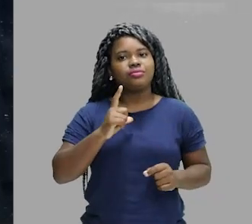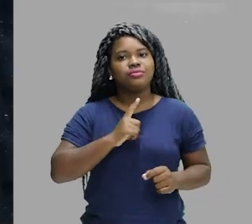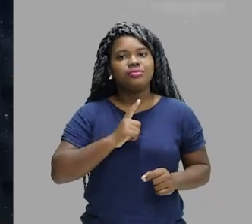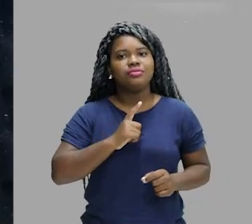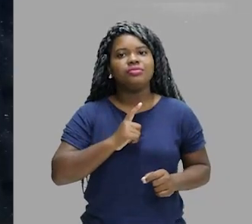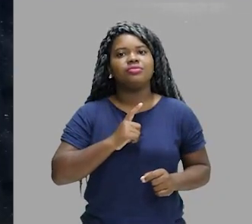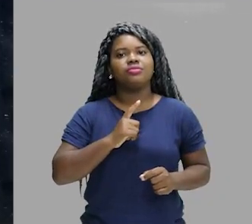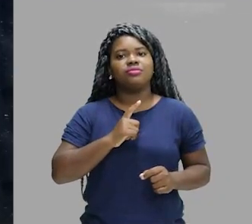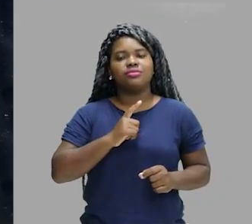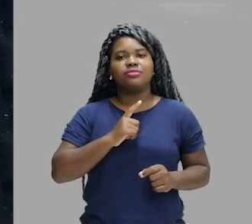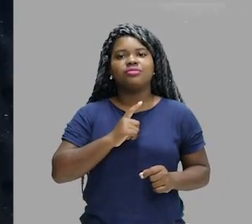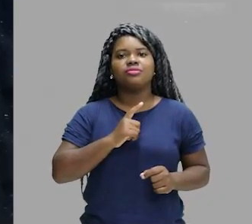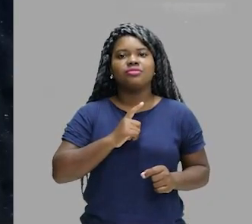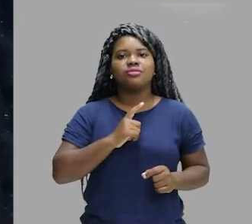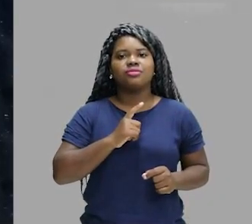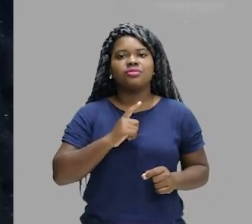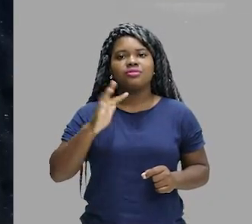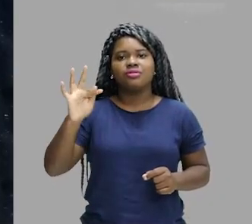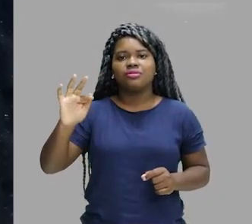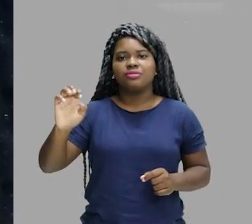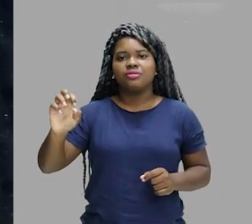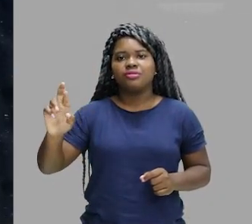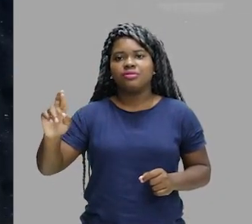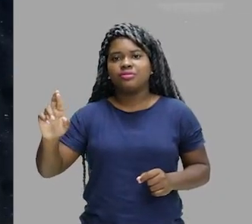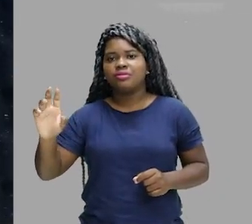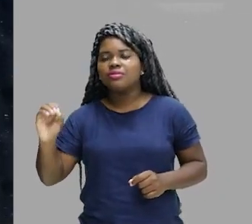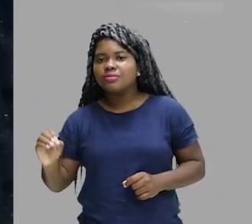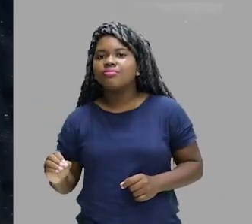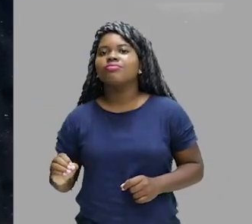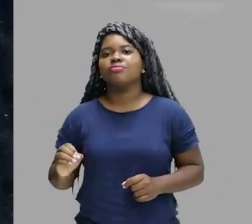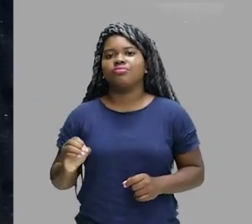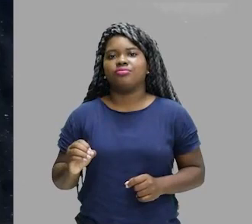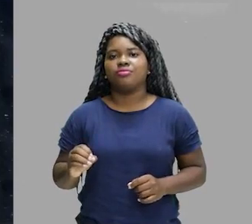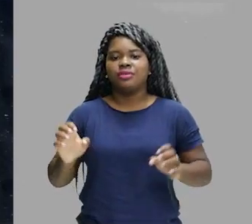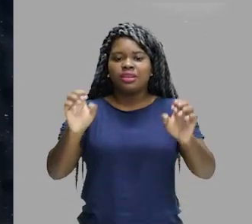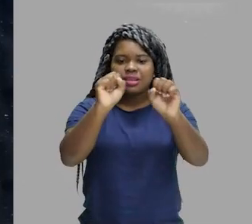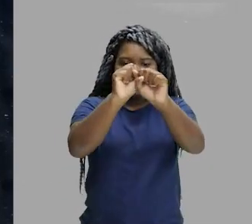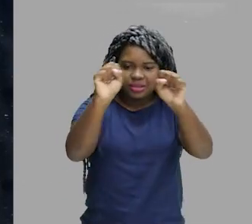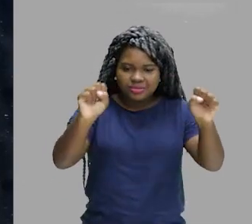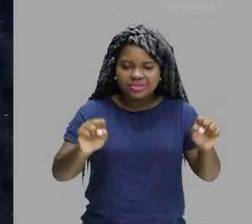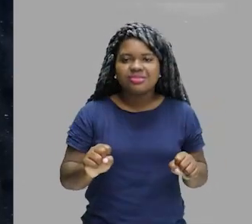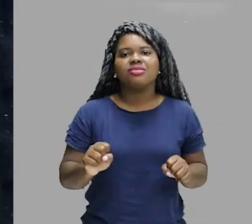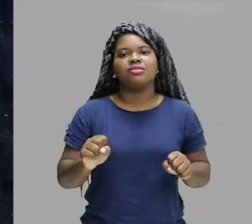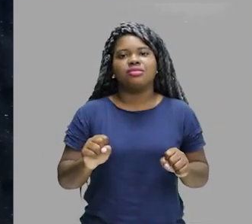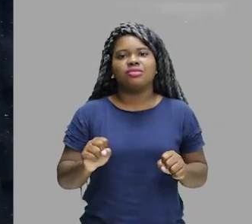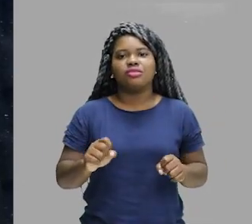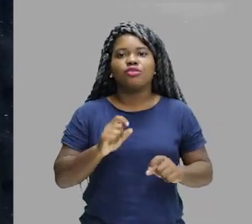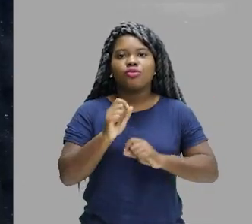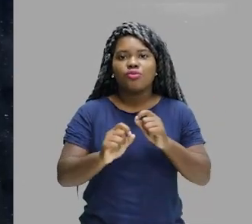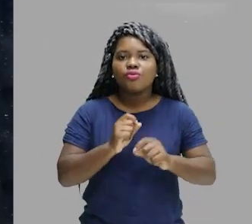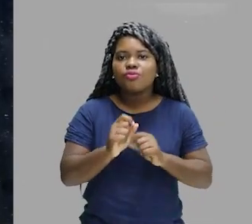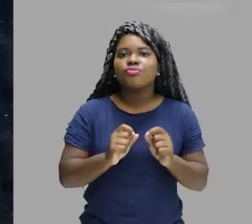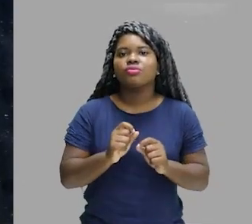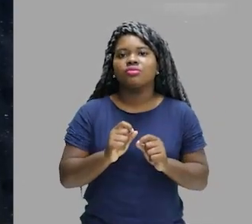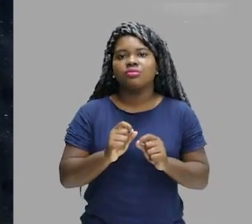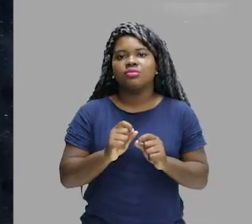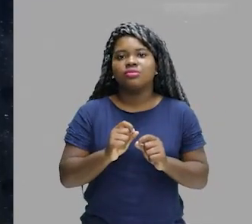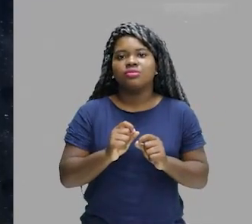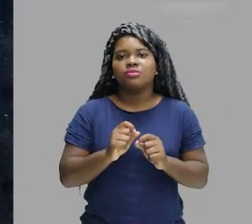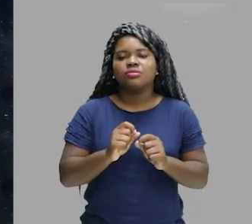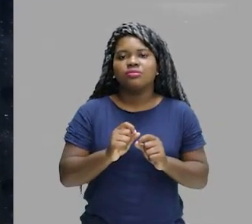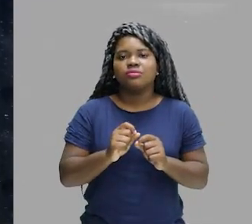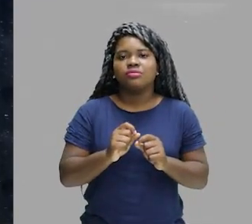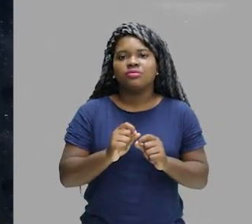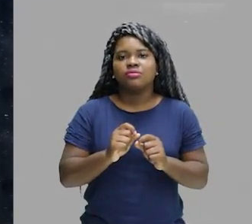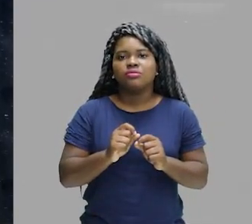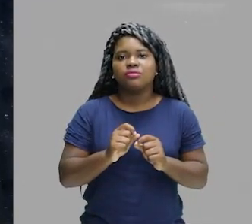casa e você vai repetindo, ou seja, você vai fazendo sistemas em séries. Com as técnicas antigas do romantismo, neoclassicismo,